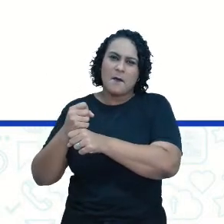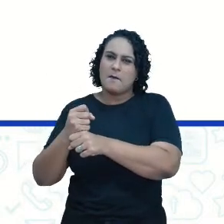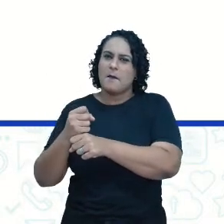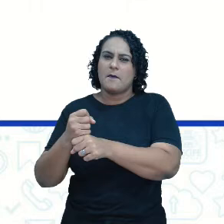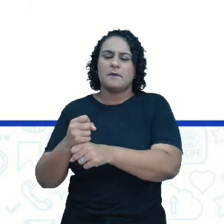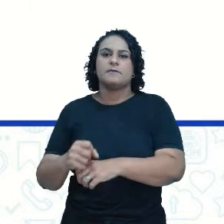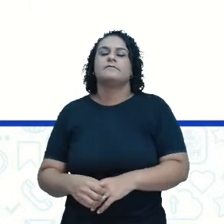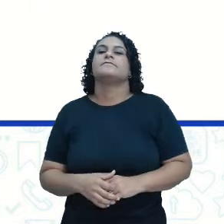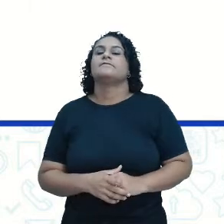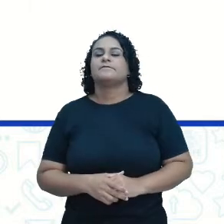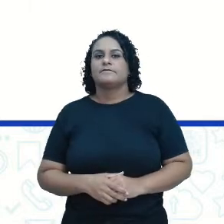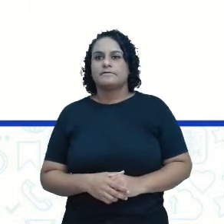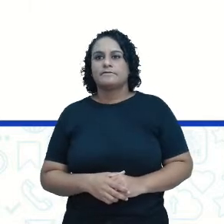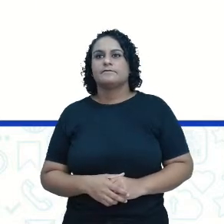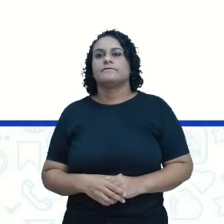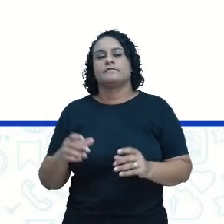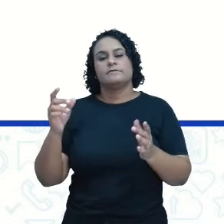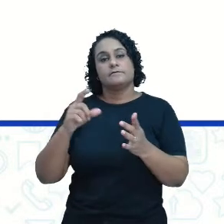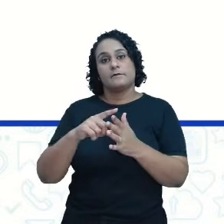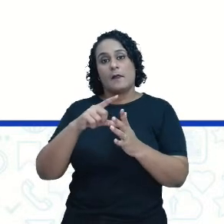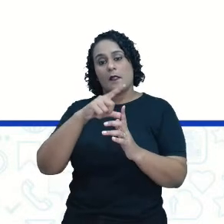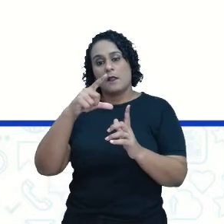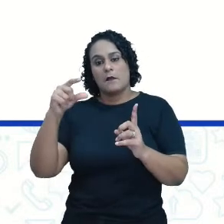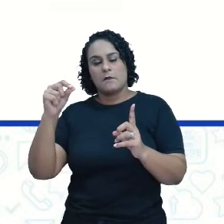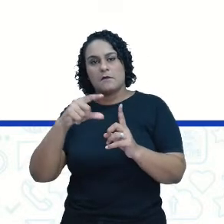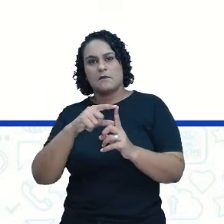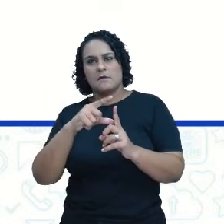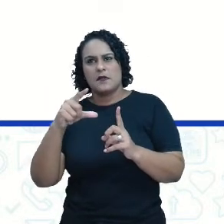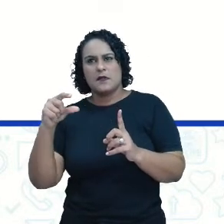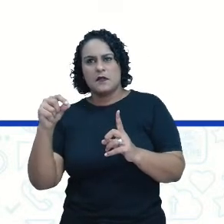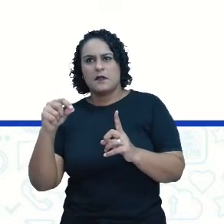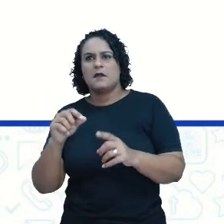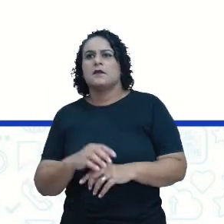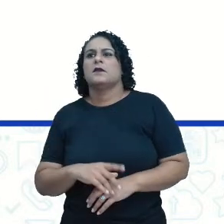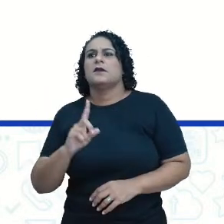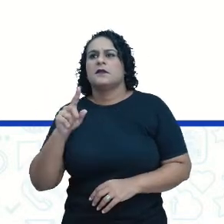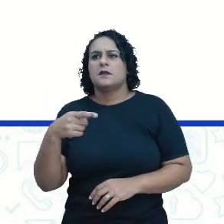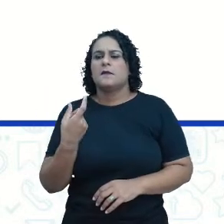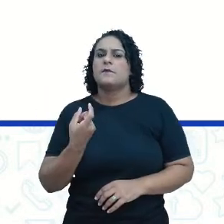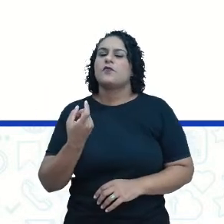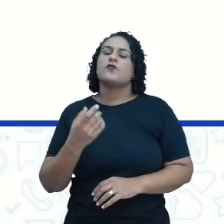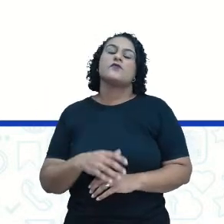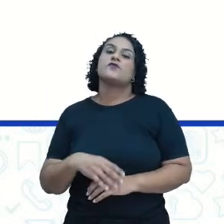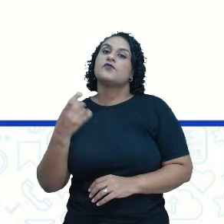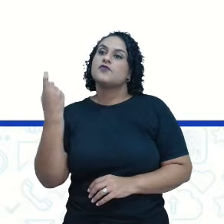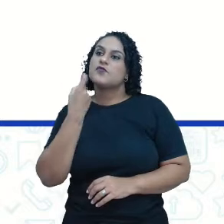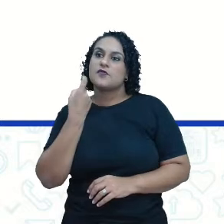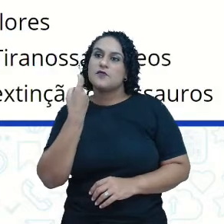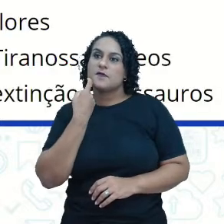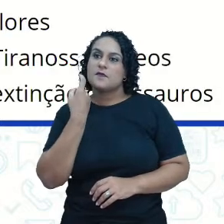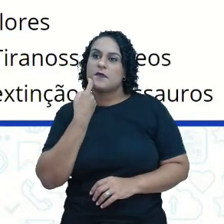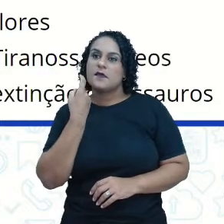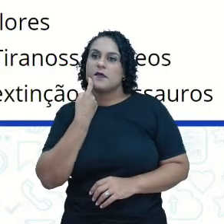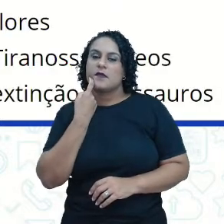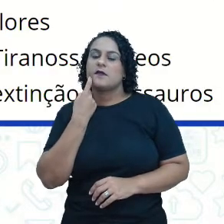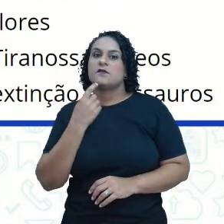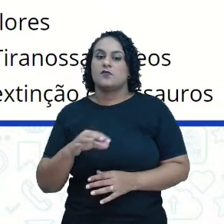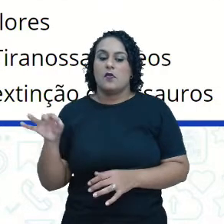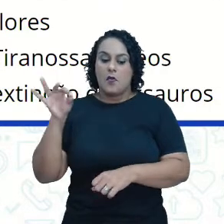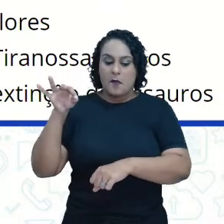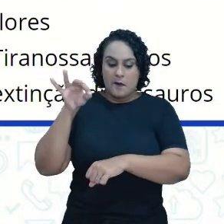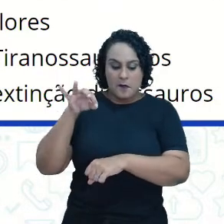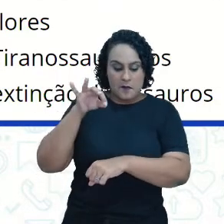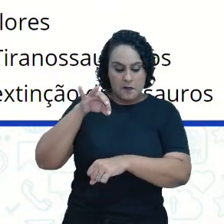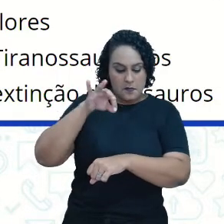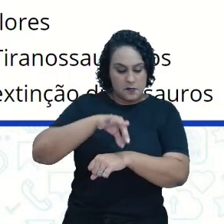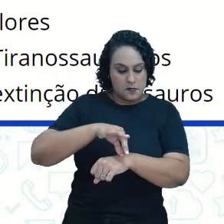nessa história. Então, ó, plantas terrestres no dia 20, peixes com mandíbulas, insetos, tudo isso se